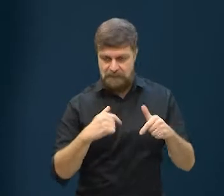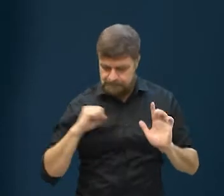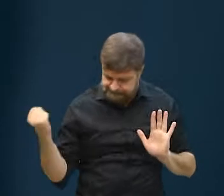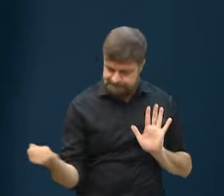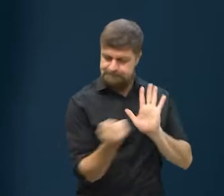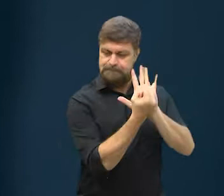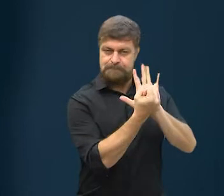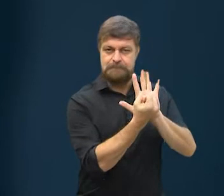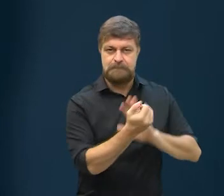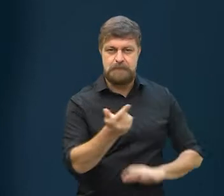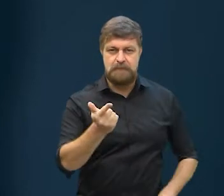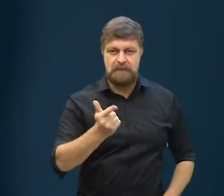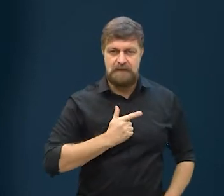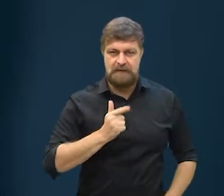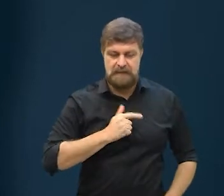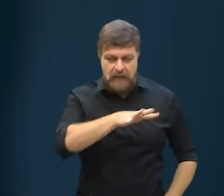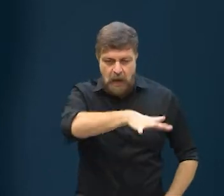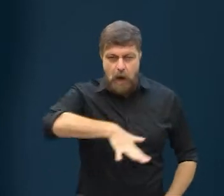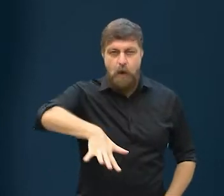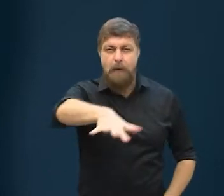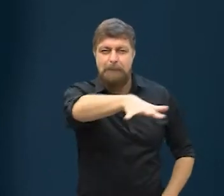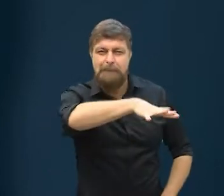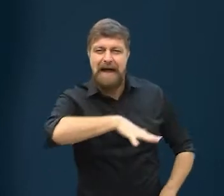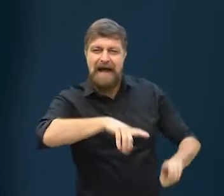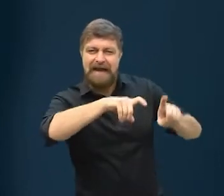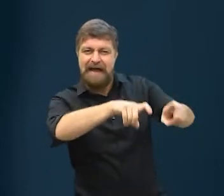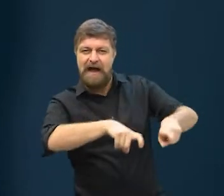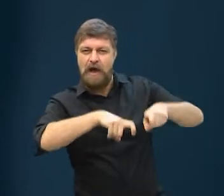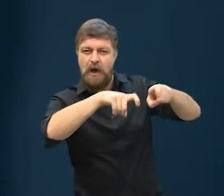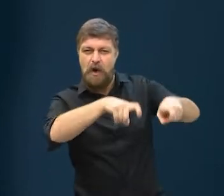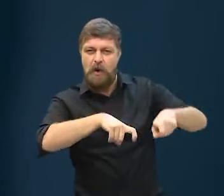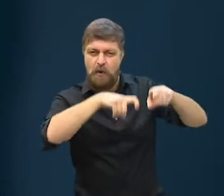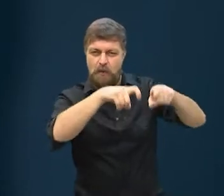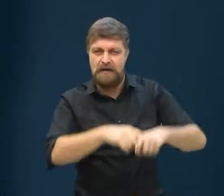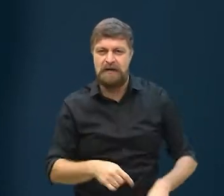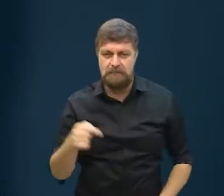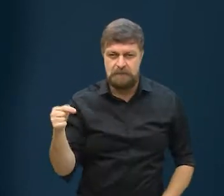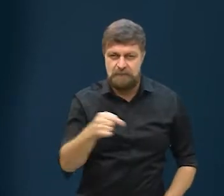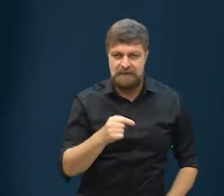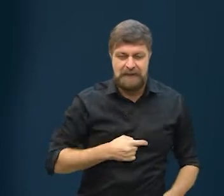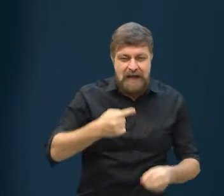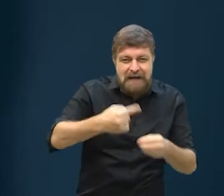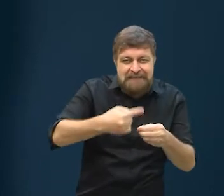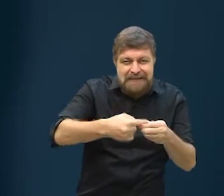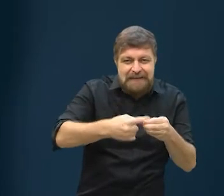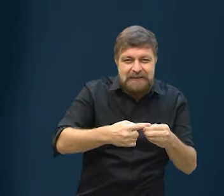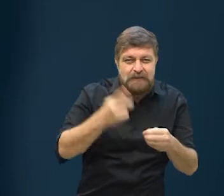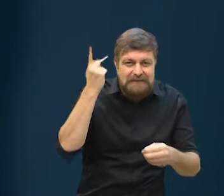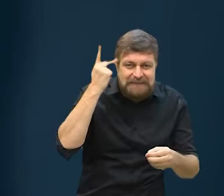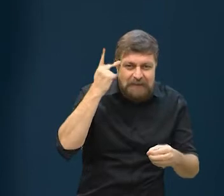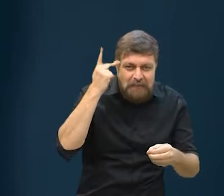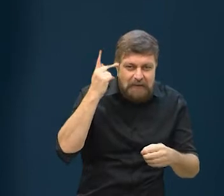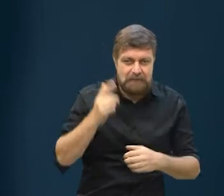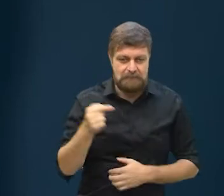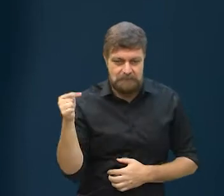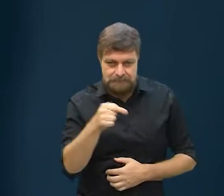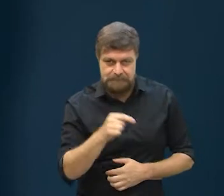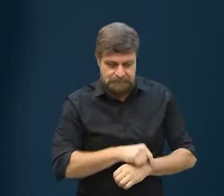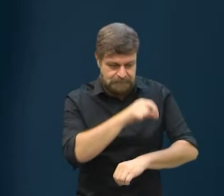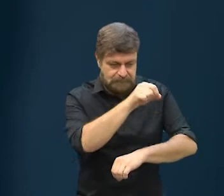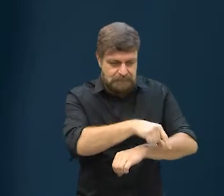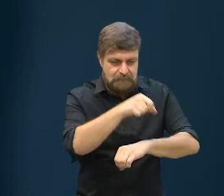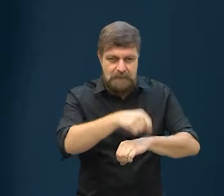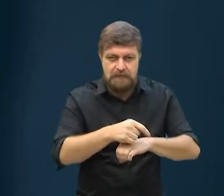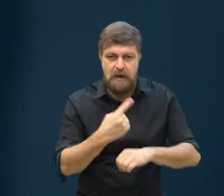eles têm ainda uma propriedade rural no Vale do Ribeira, no interior de São Paulo, e aí a gente resolveu